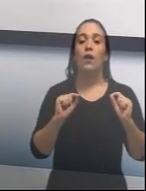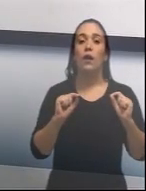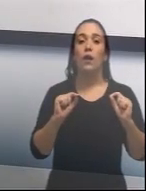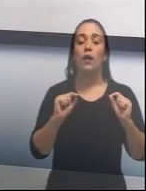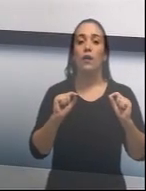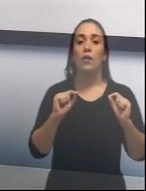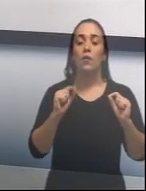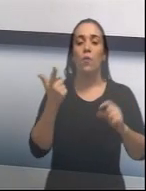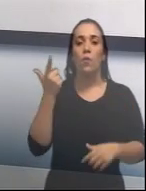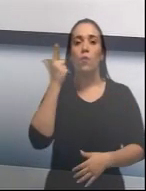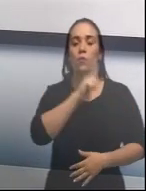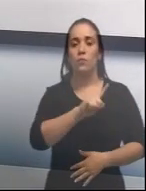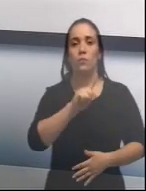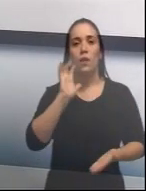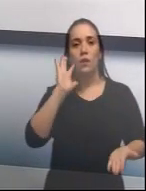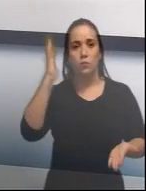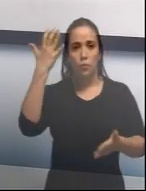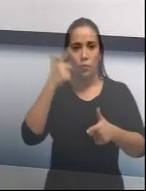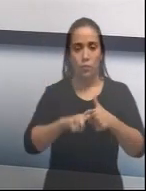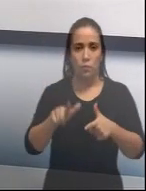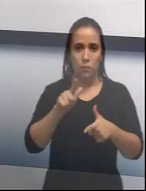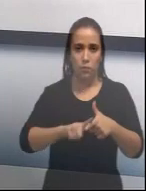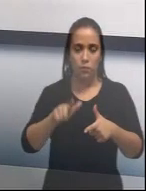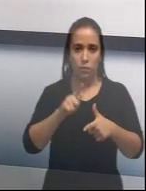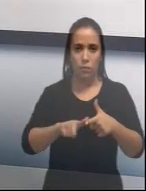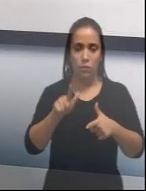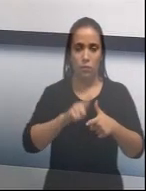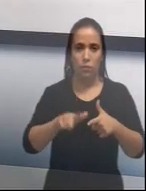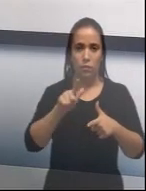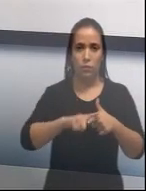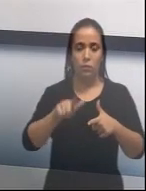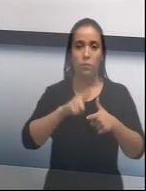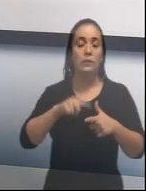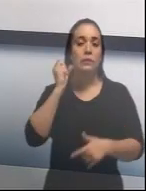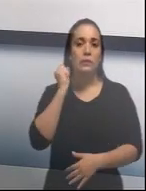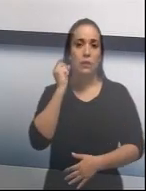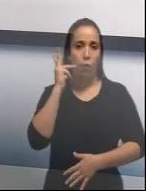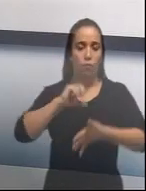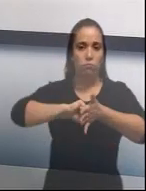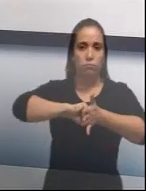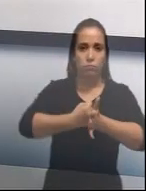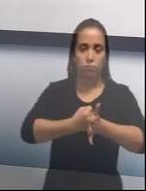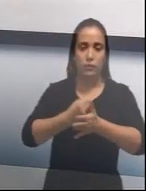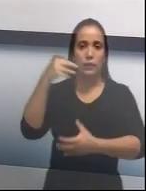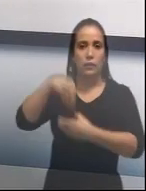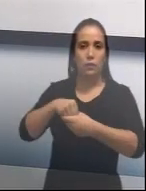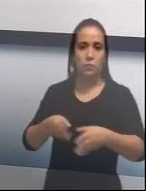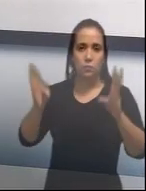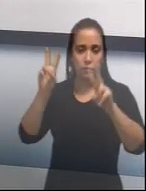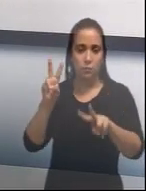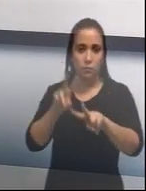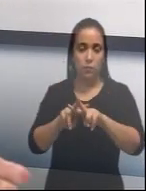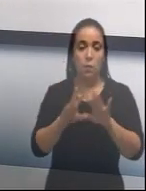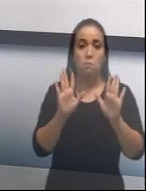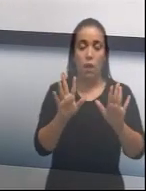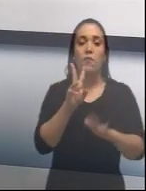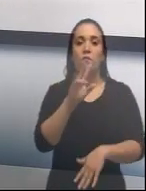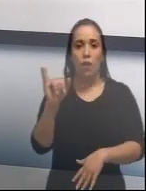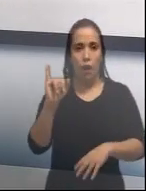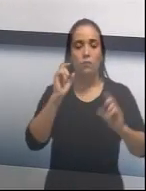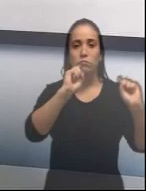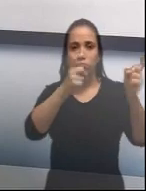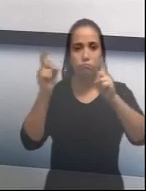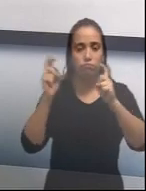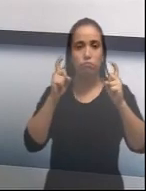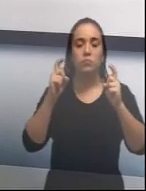possibilidade de haver uma solução para o problema dos celulares nos presídios. Mas essa matéria ainda vai para a